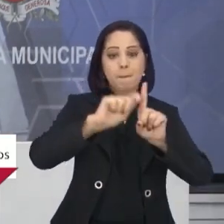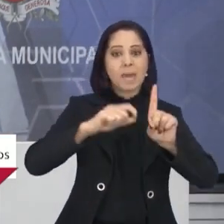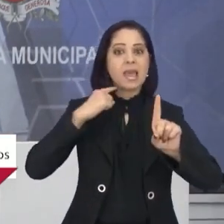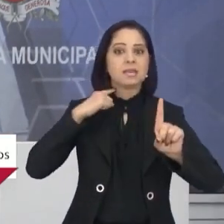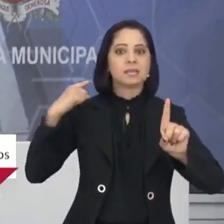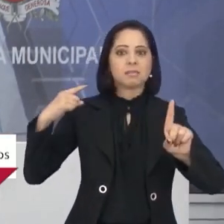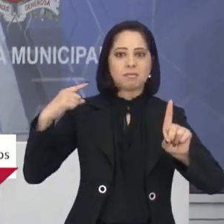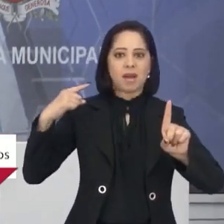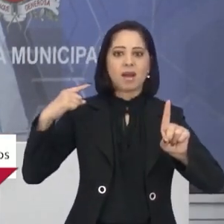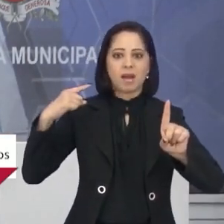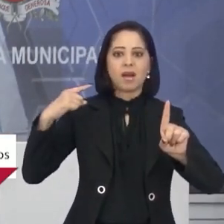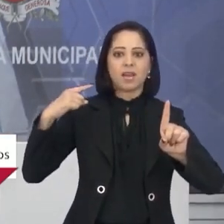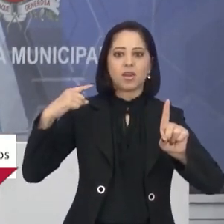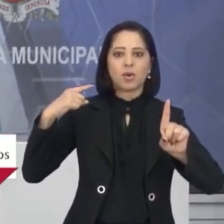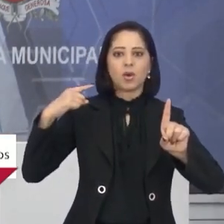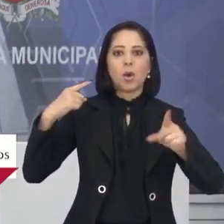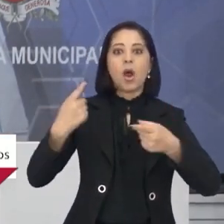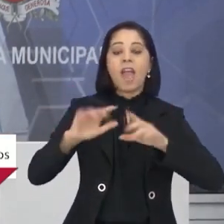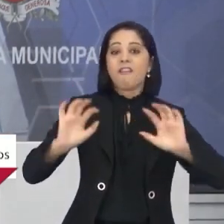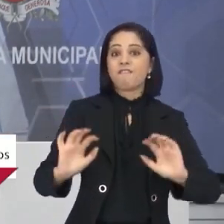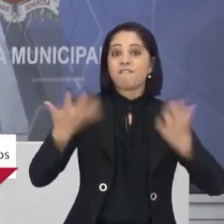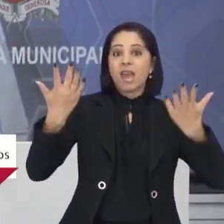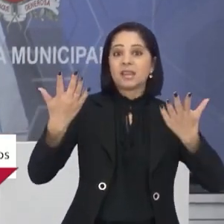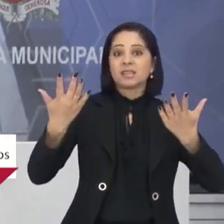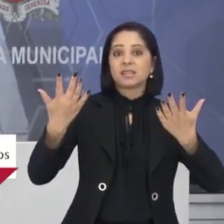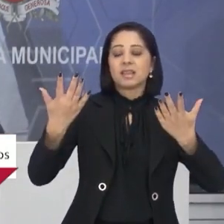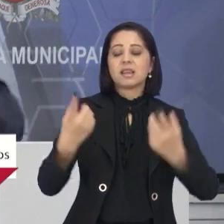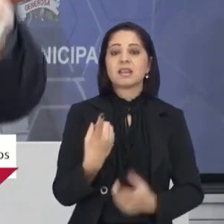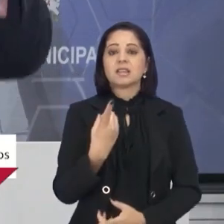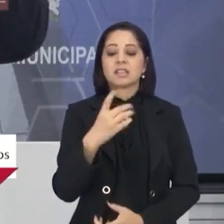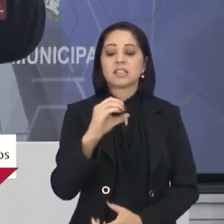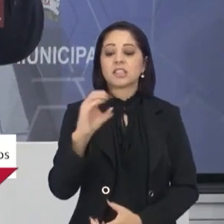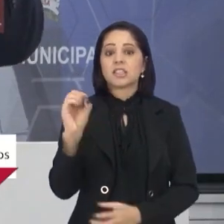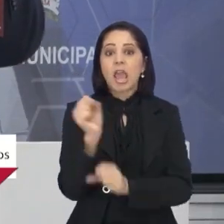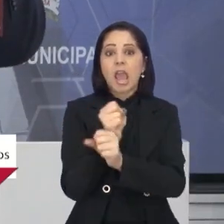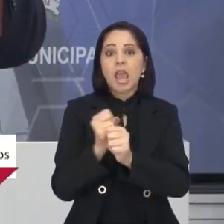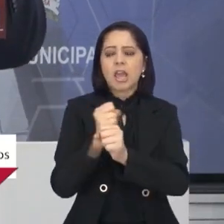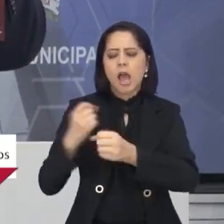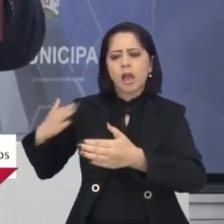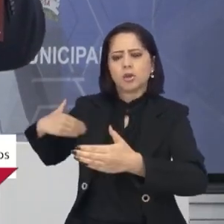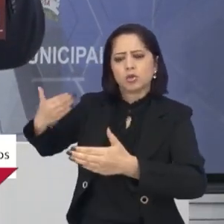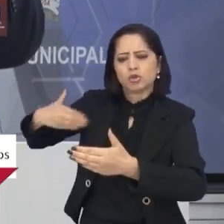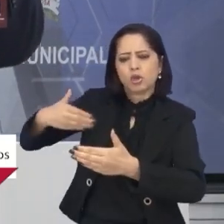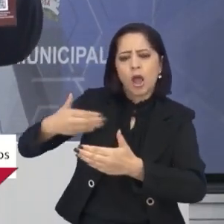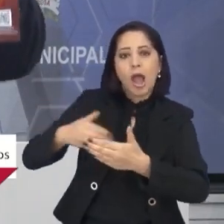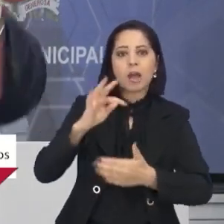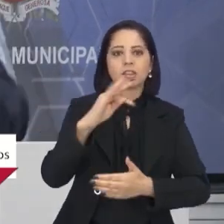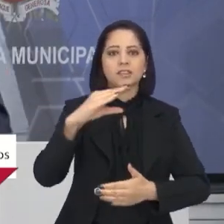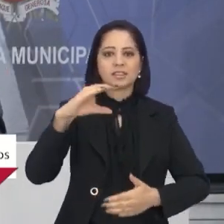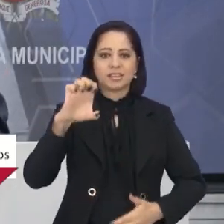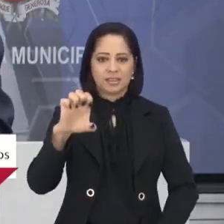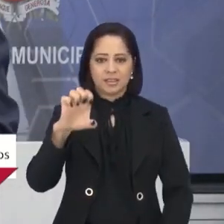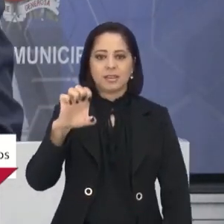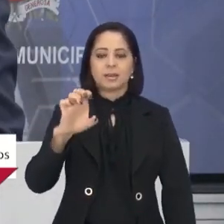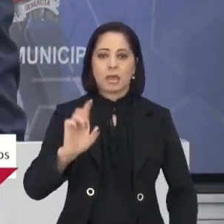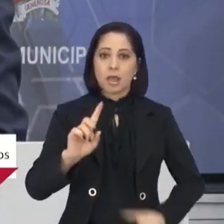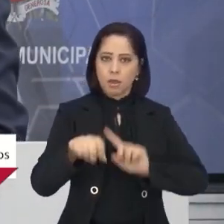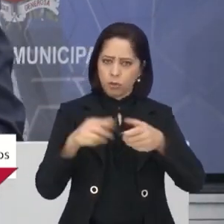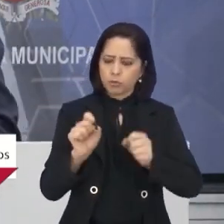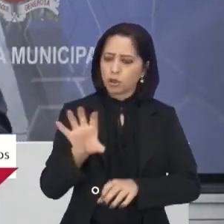tribunal completa 100 anos de atividade aqui no Estado de São Paulo então está ali na saída para que possa